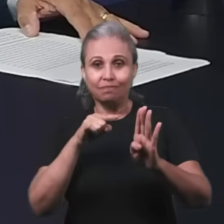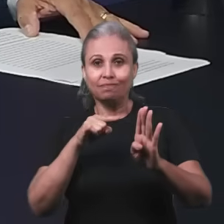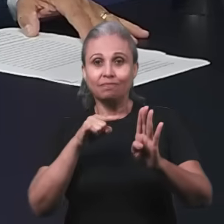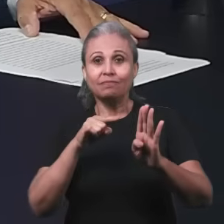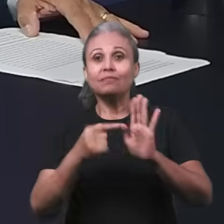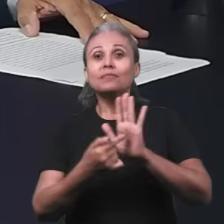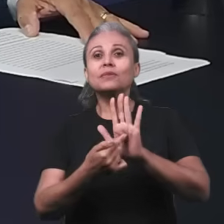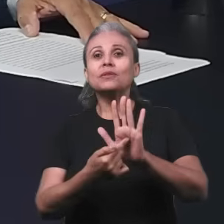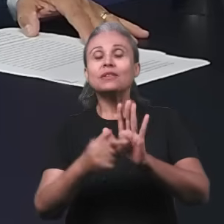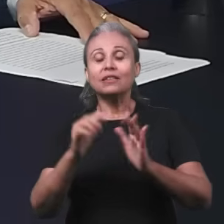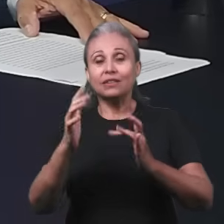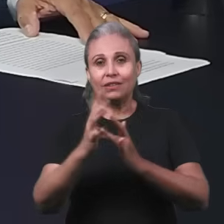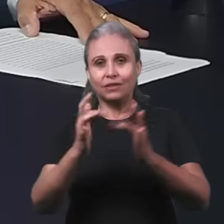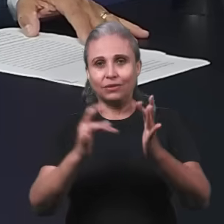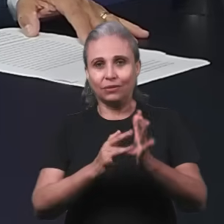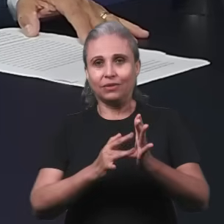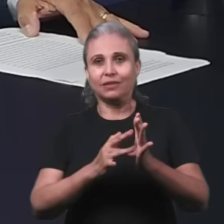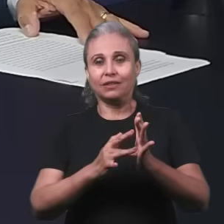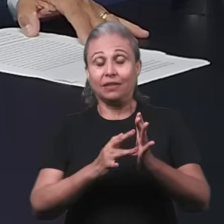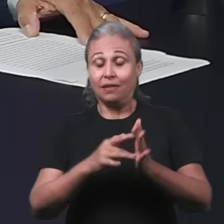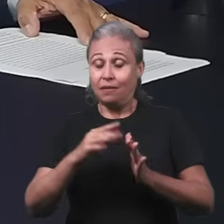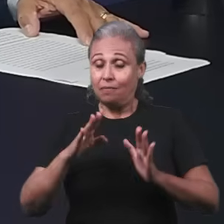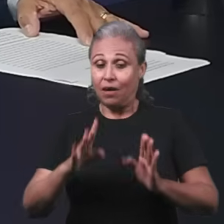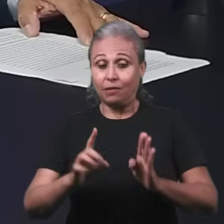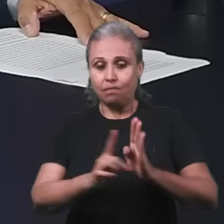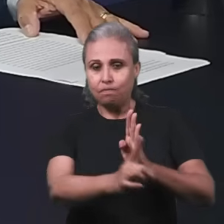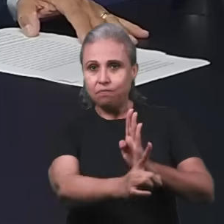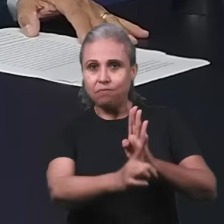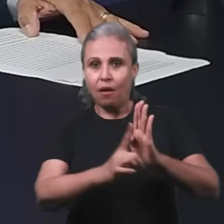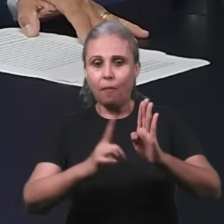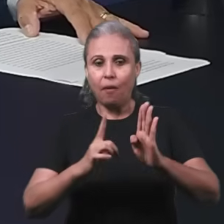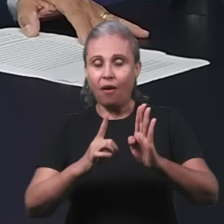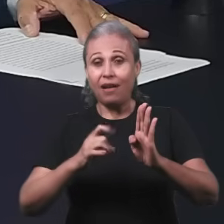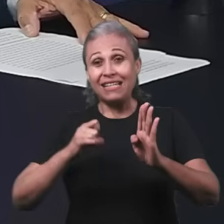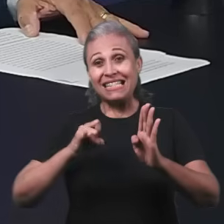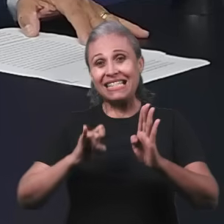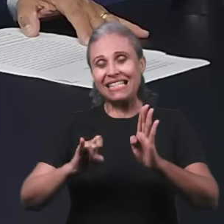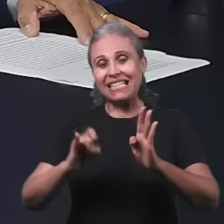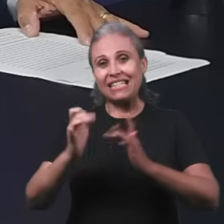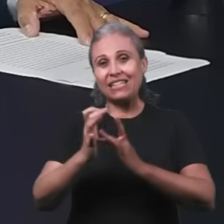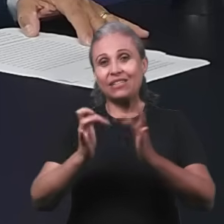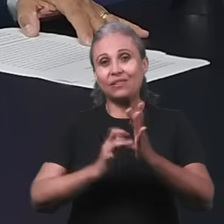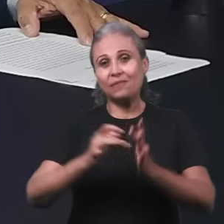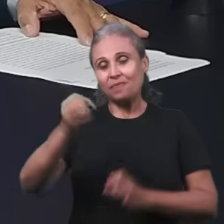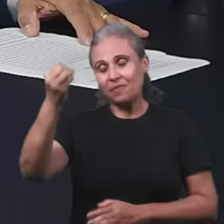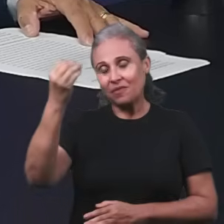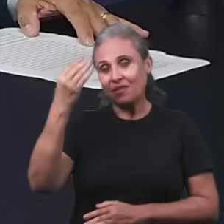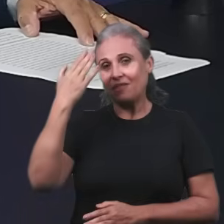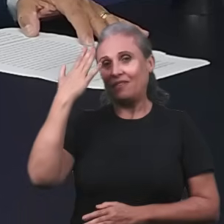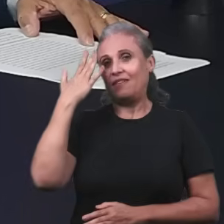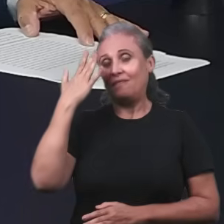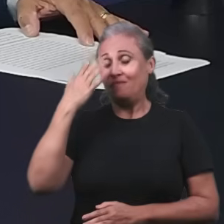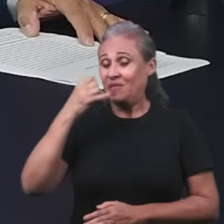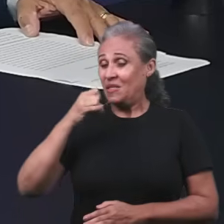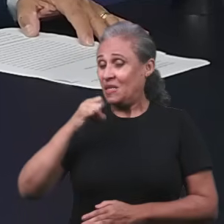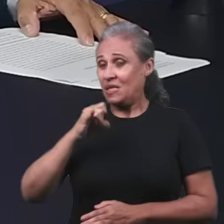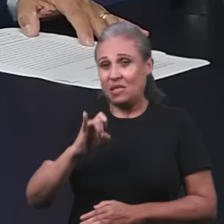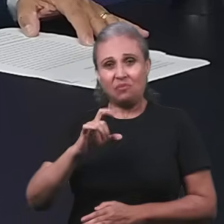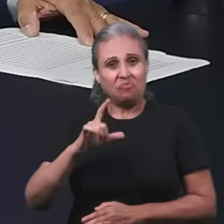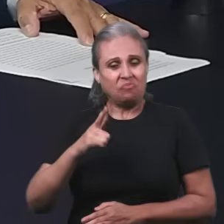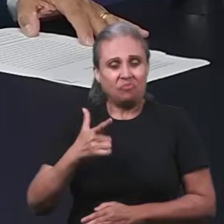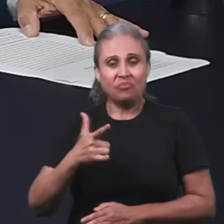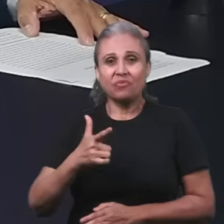Mas o homem, ele só entra pela porta quando Jesus se revela a ele. Se Jesus não se revelar, não tem